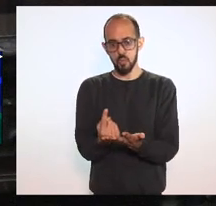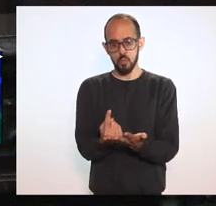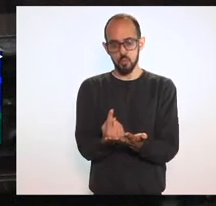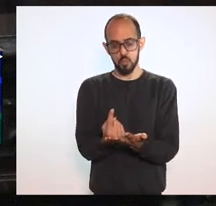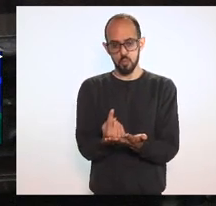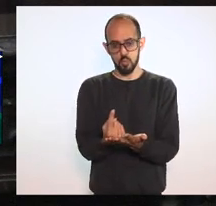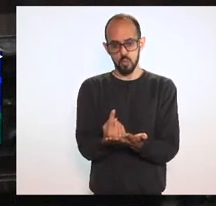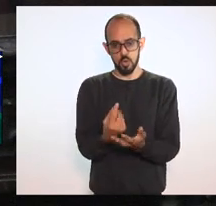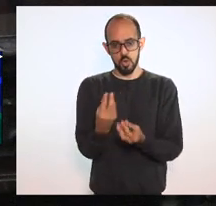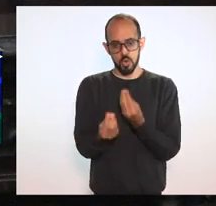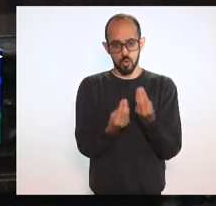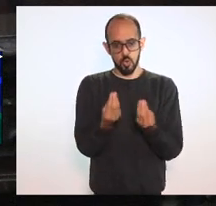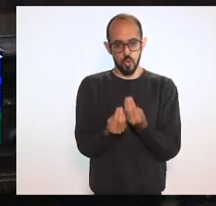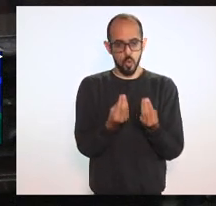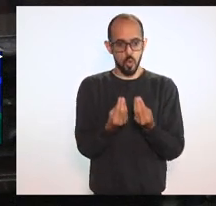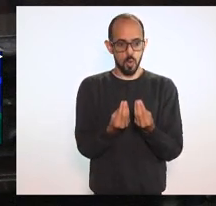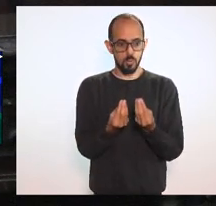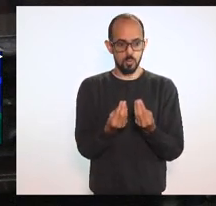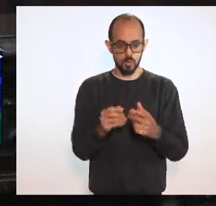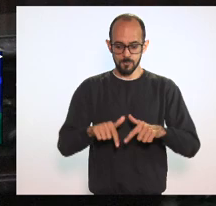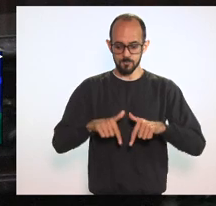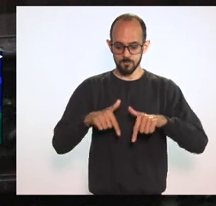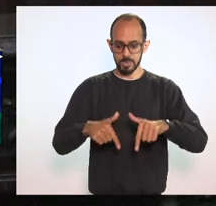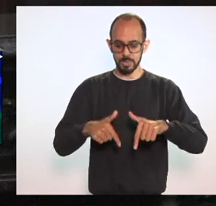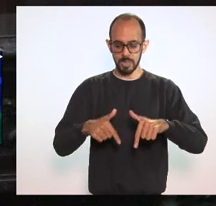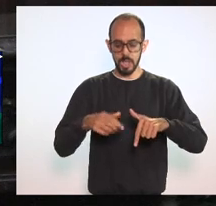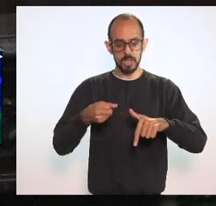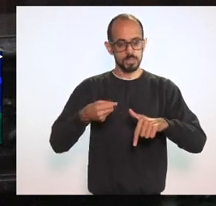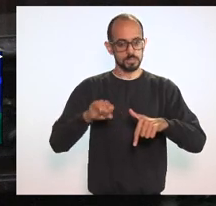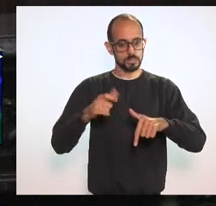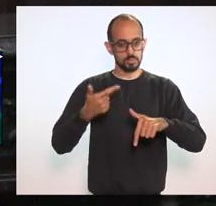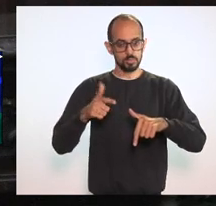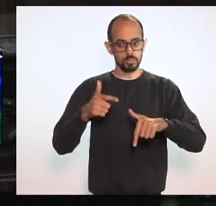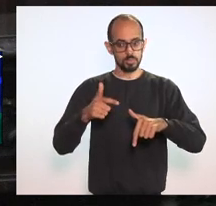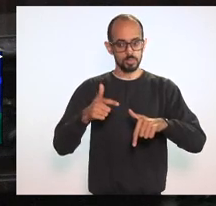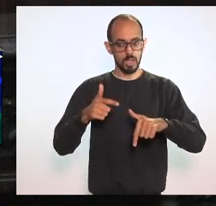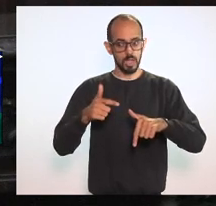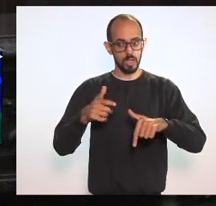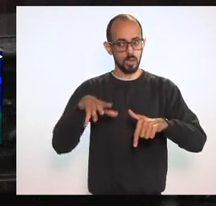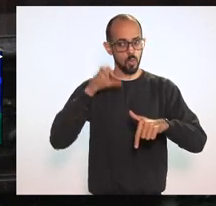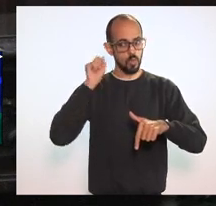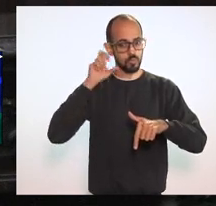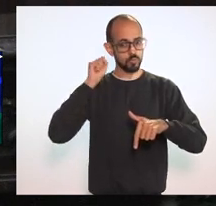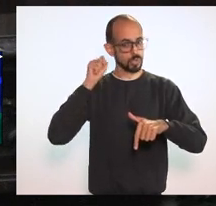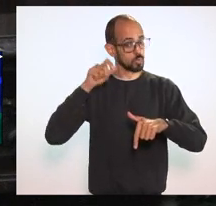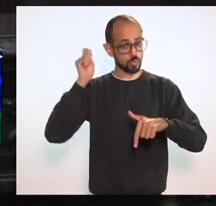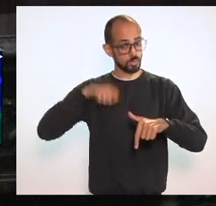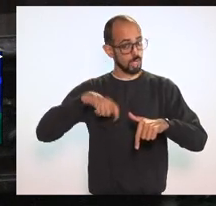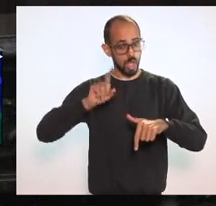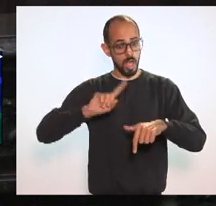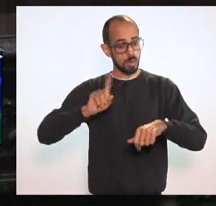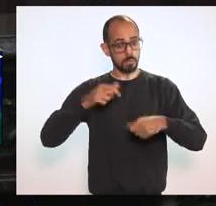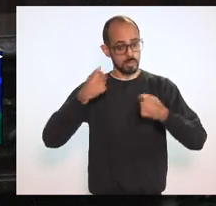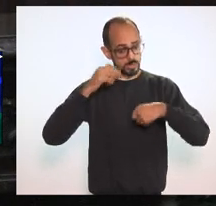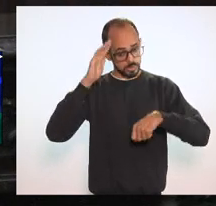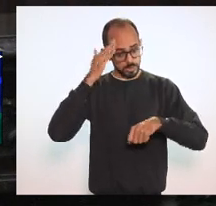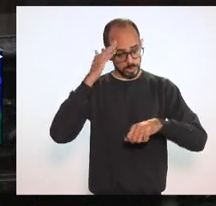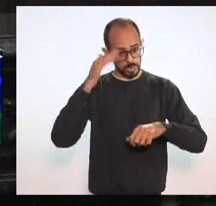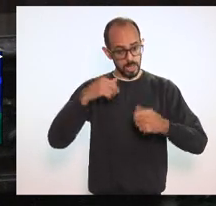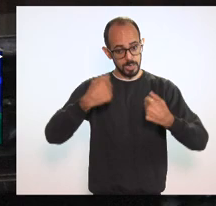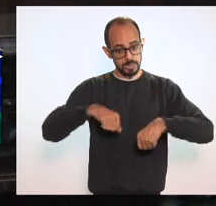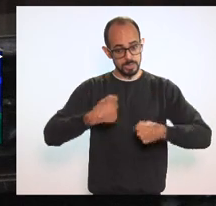e Como enfrentar essa pandemia sem ouvir as vicissitudes de cada região do estado